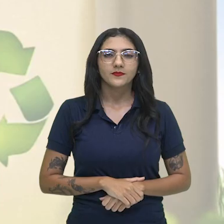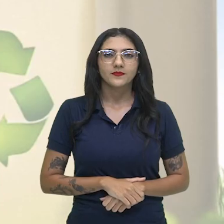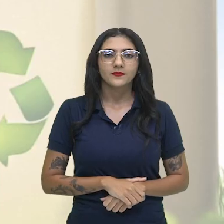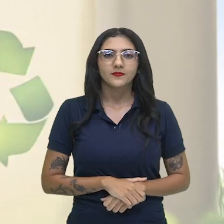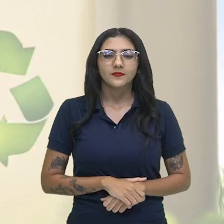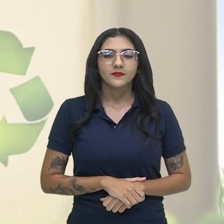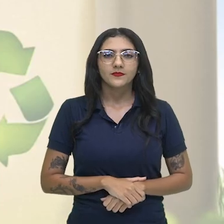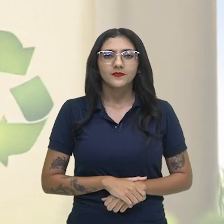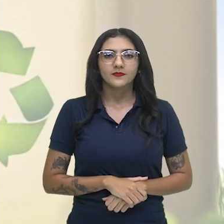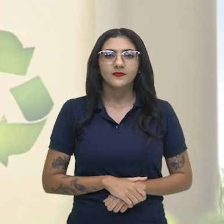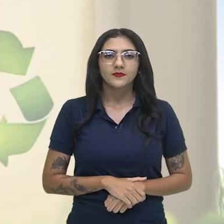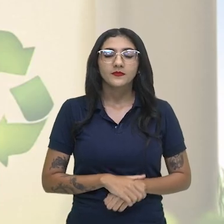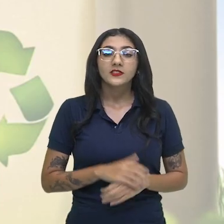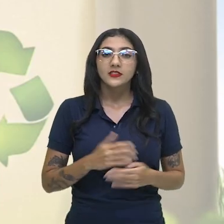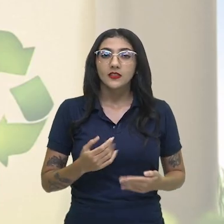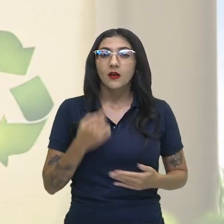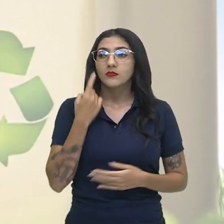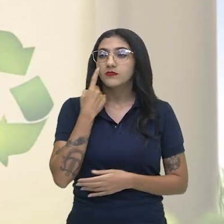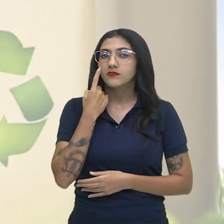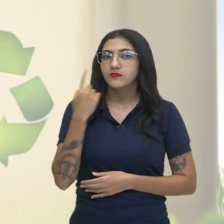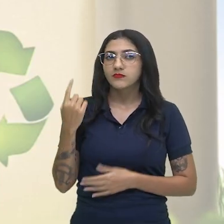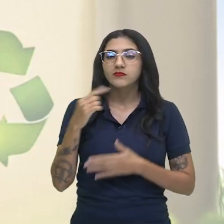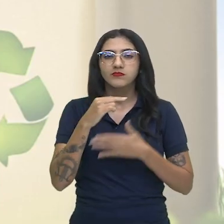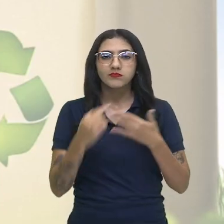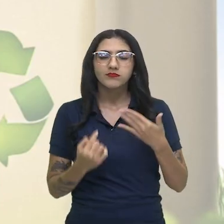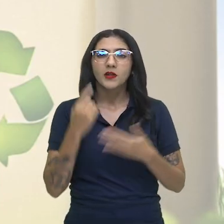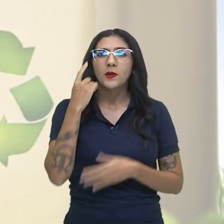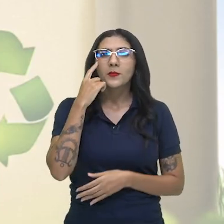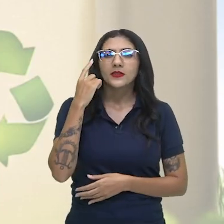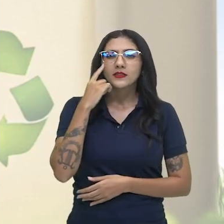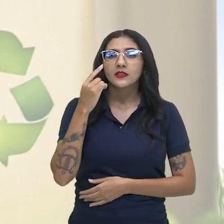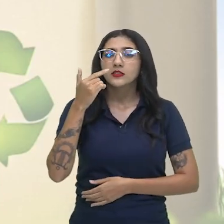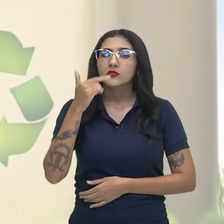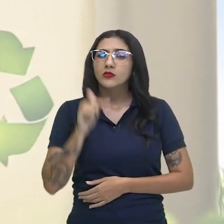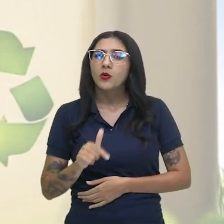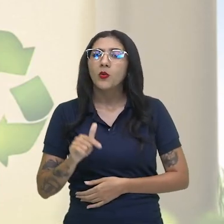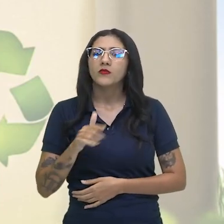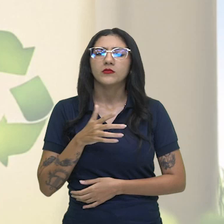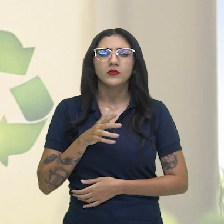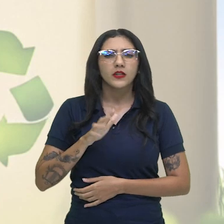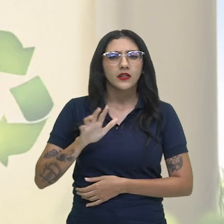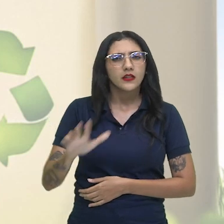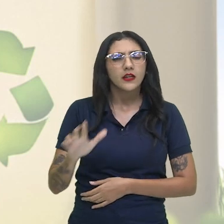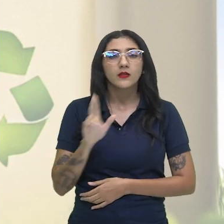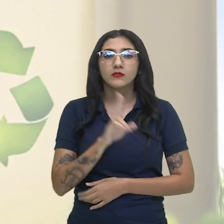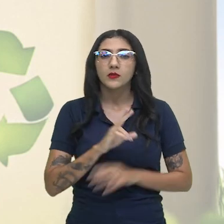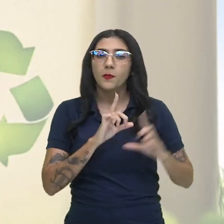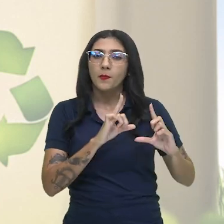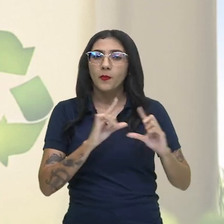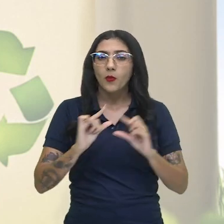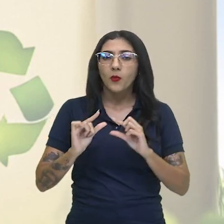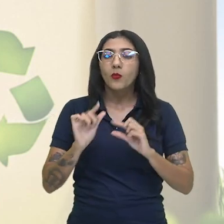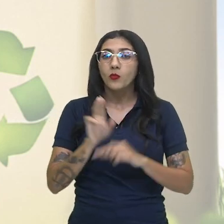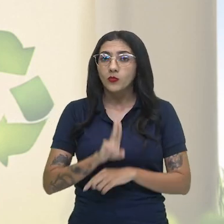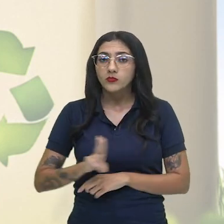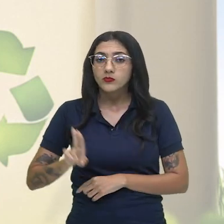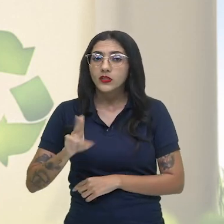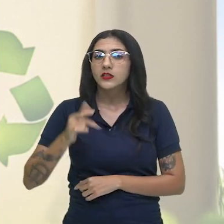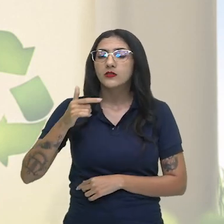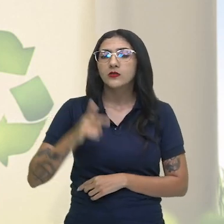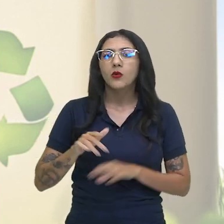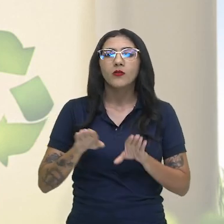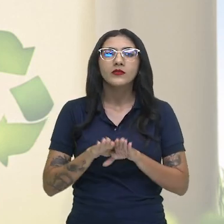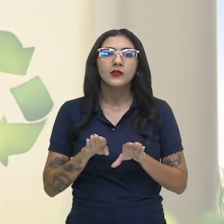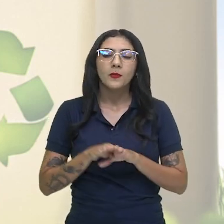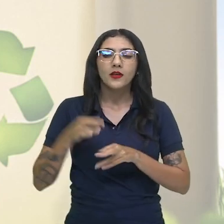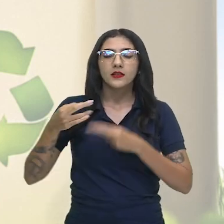Exatamente. Então aí os 5 R's: repensar, recusar, reduzir, reutilizar e